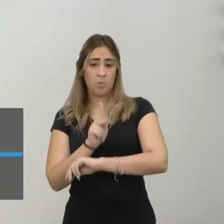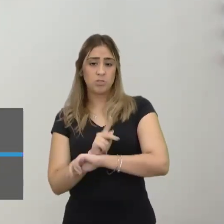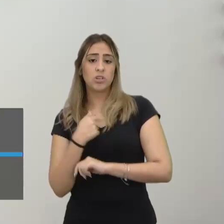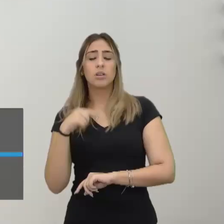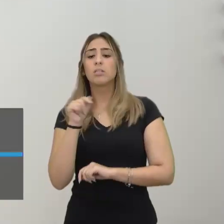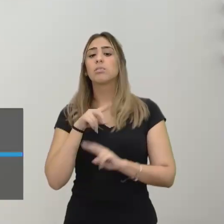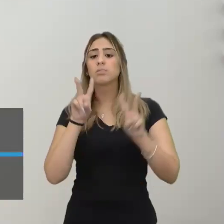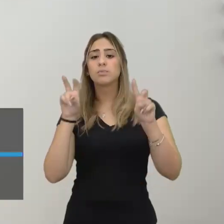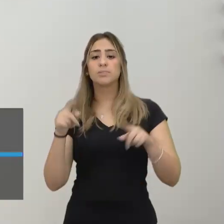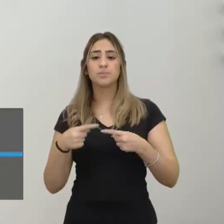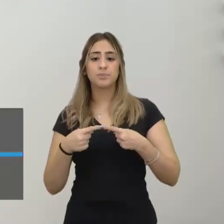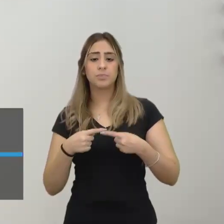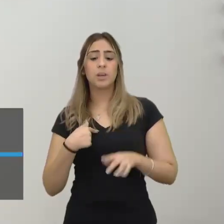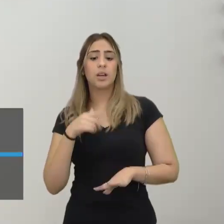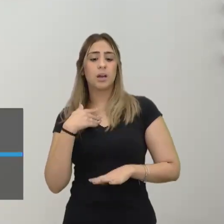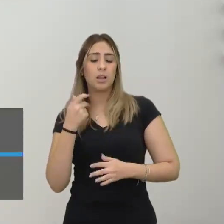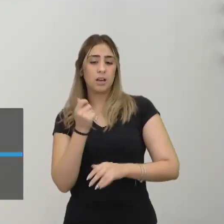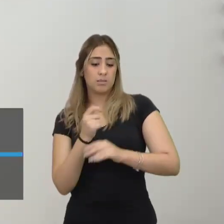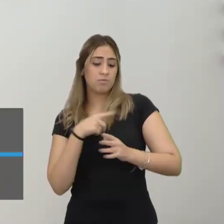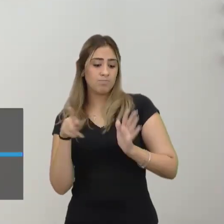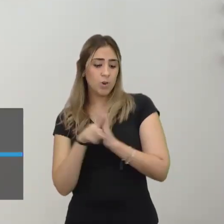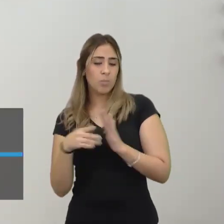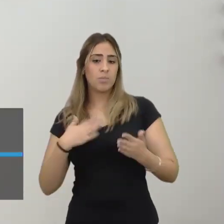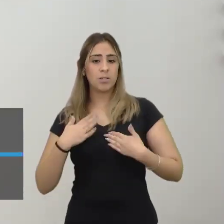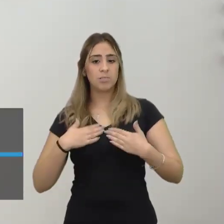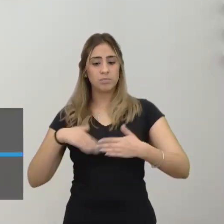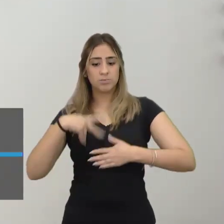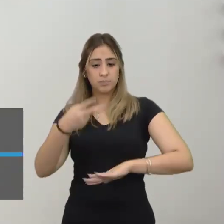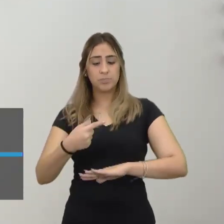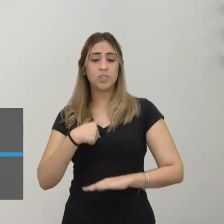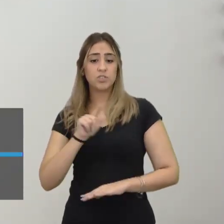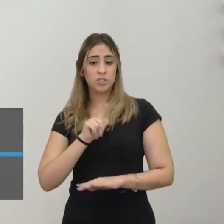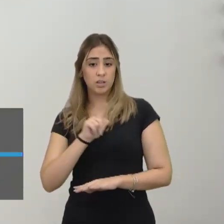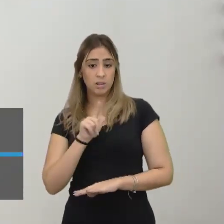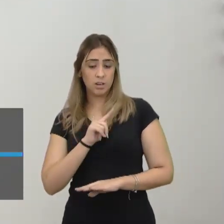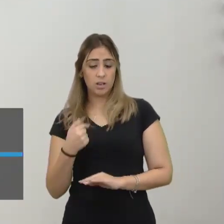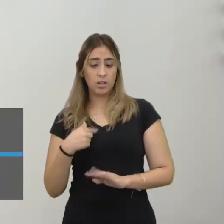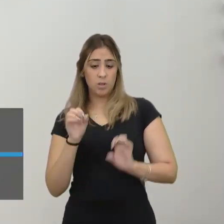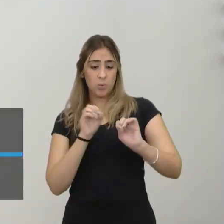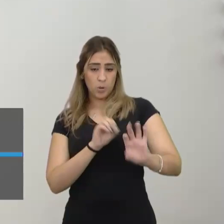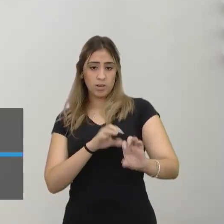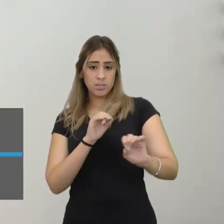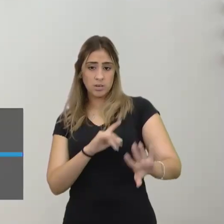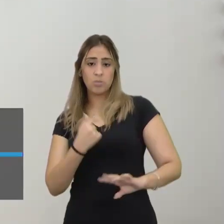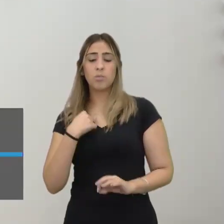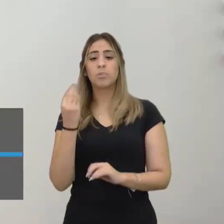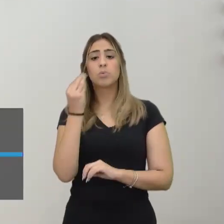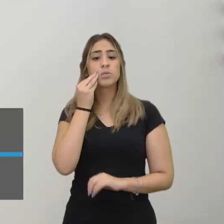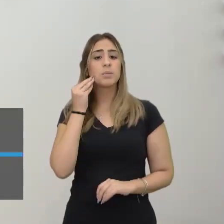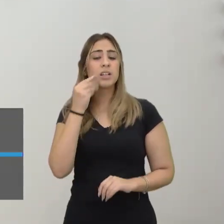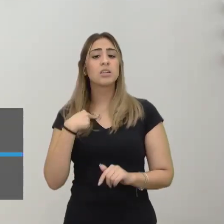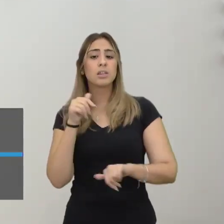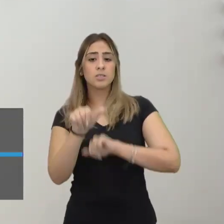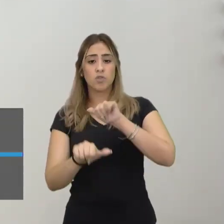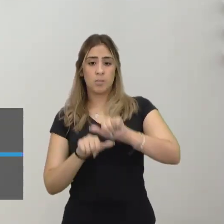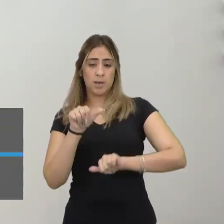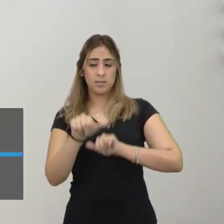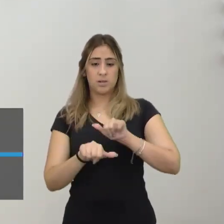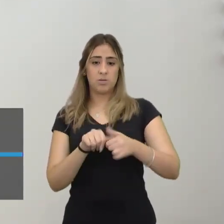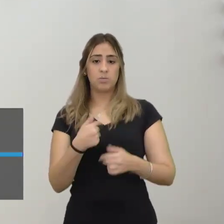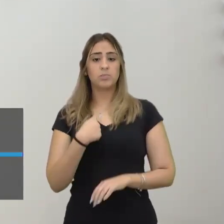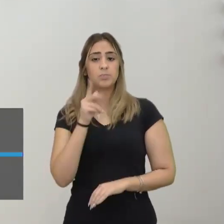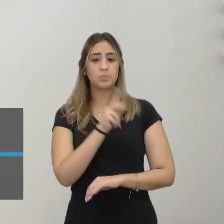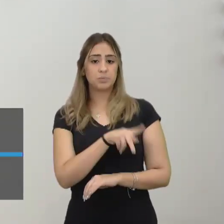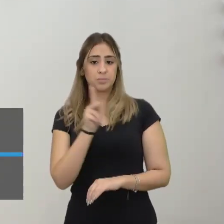questão atitudinal. É quando a gente tem na educação a possibilidade de transformação. E eu,